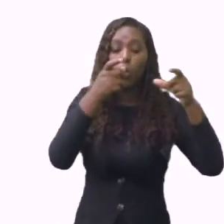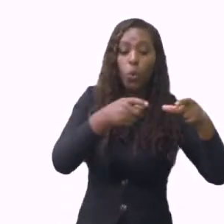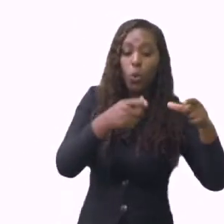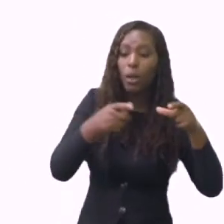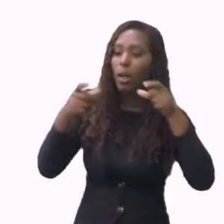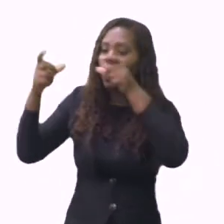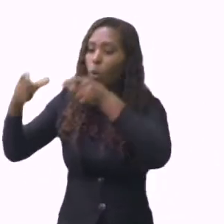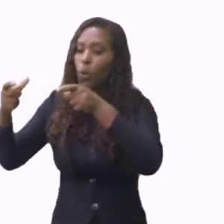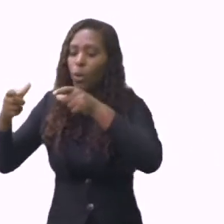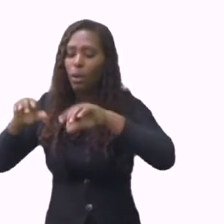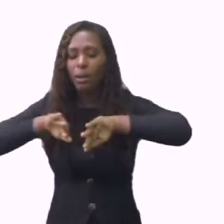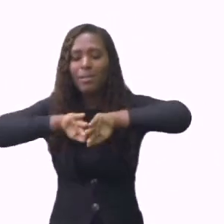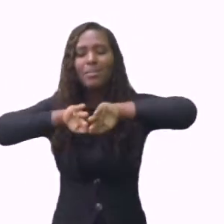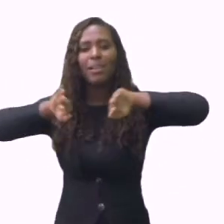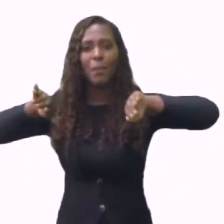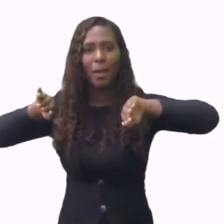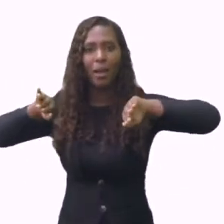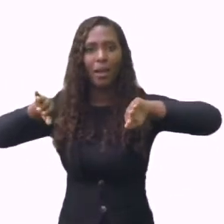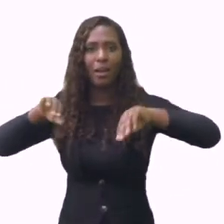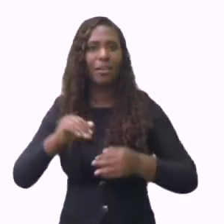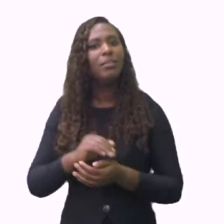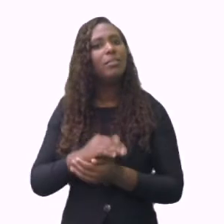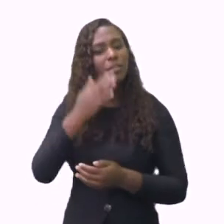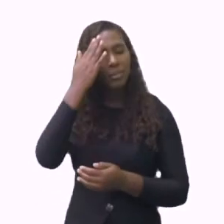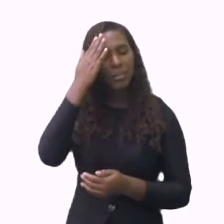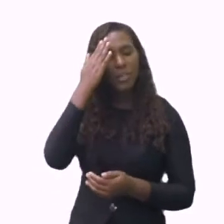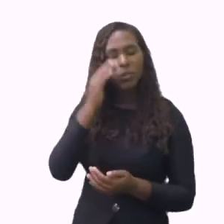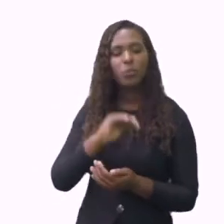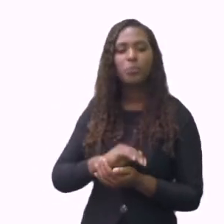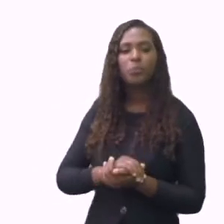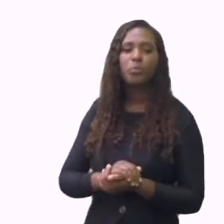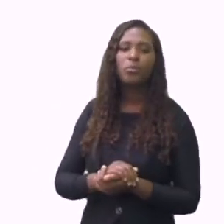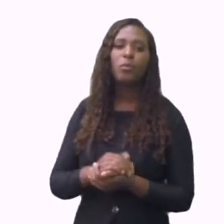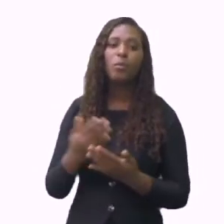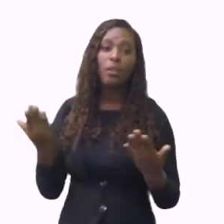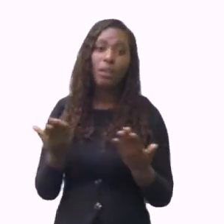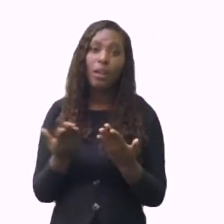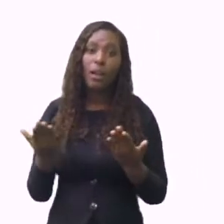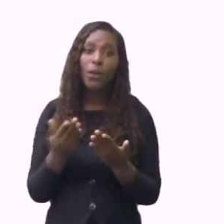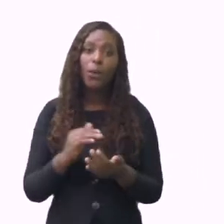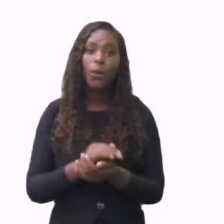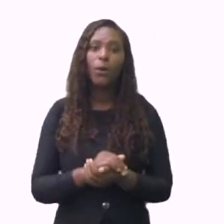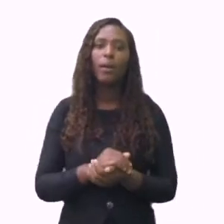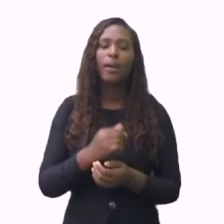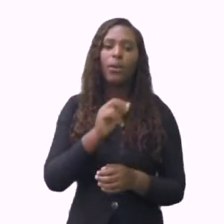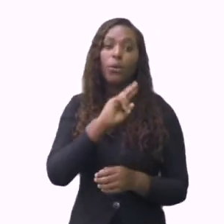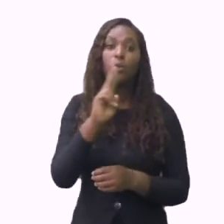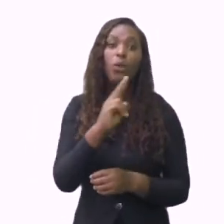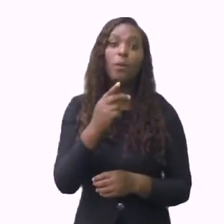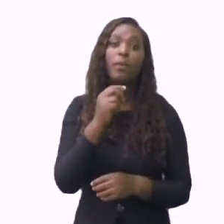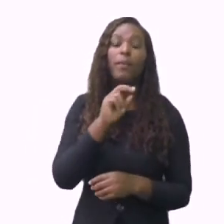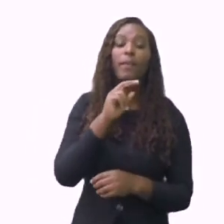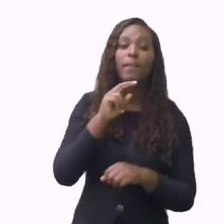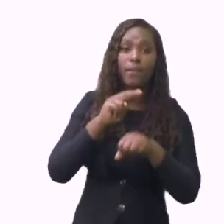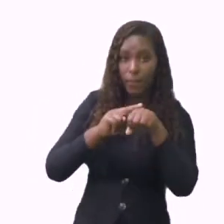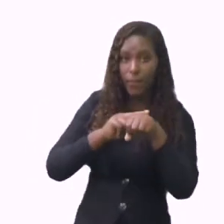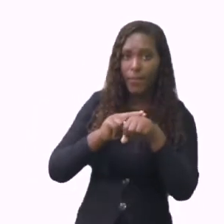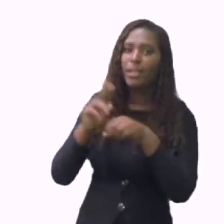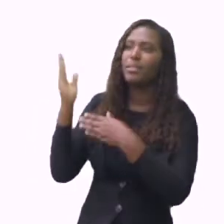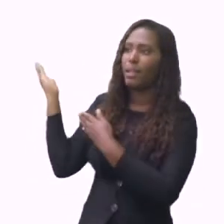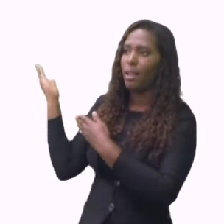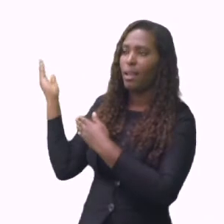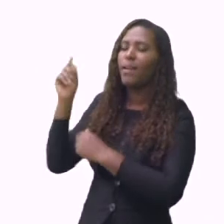estamos começando a falar dos sinais de pontuação, é importante a gente fazer por partes. Depois a gente